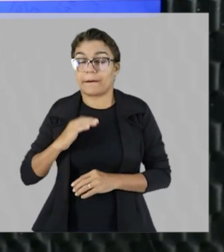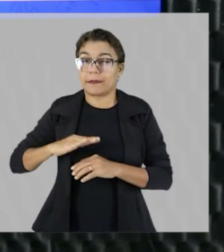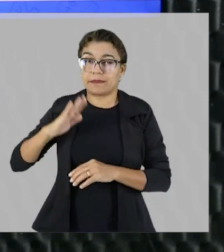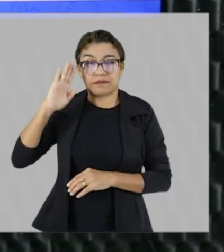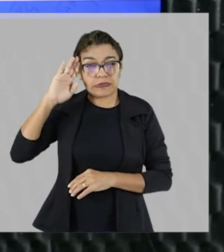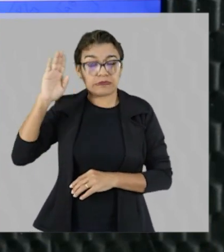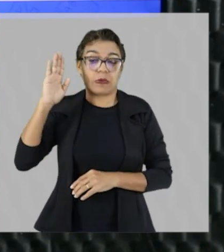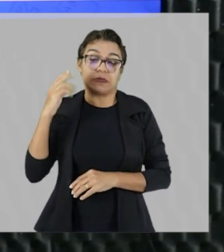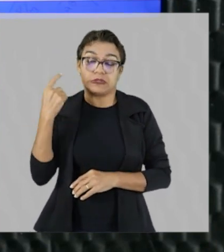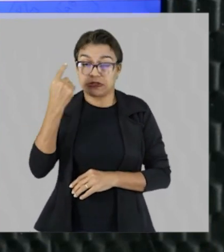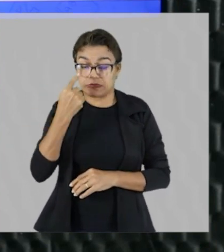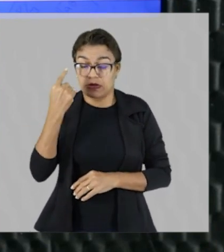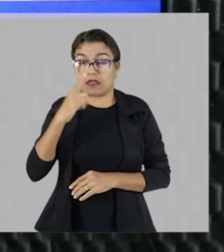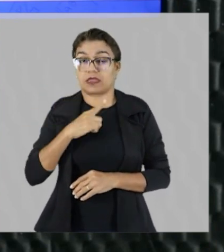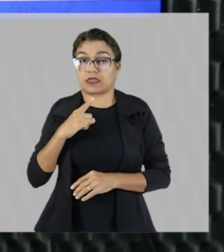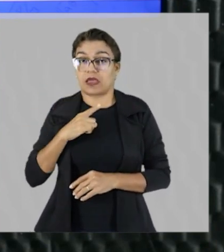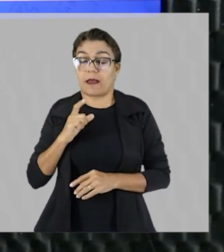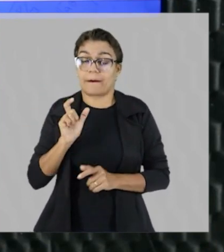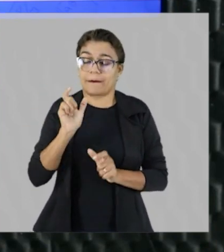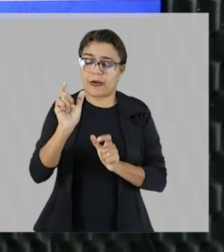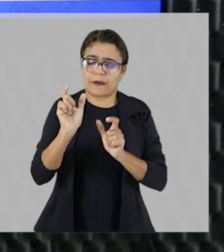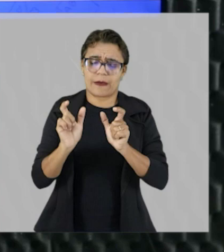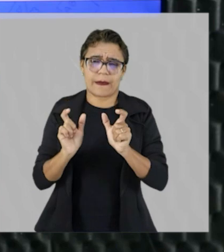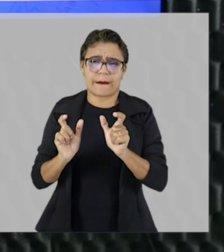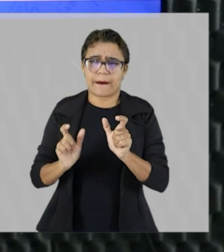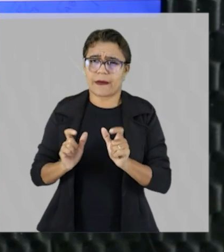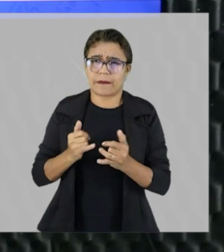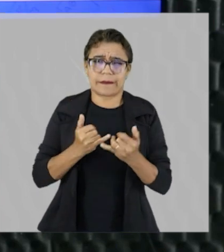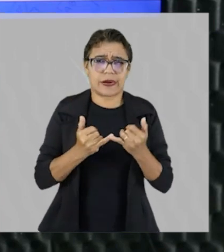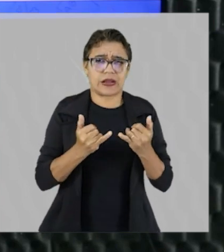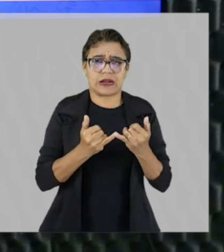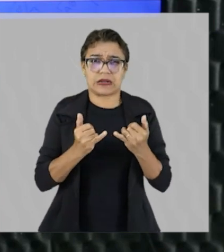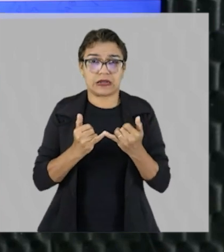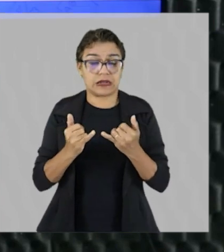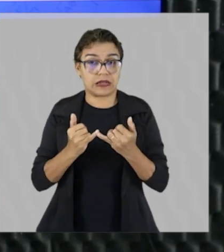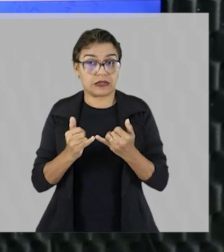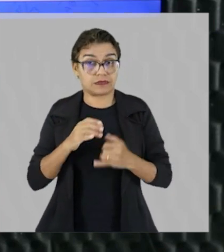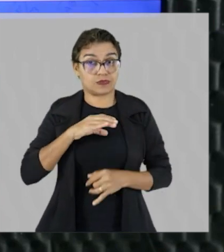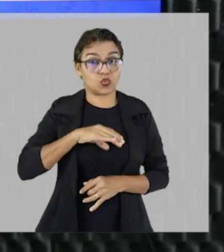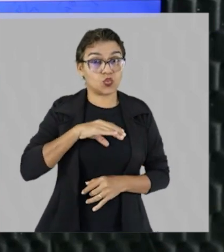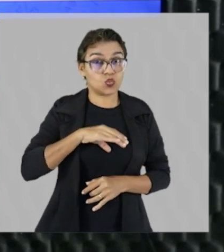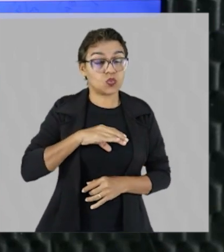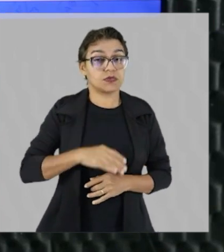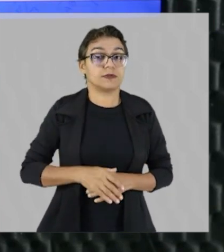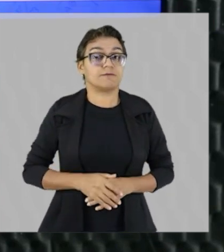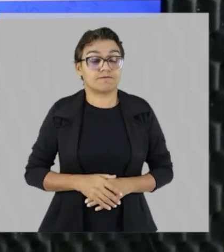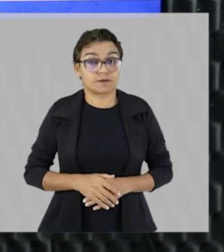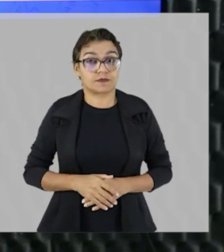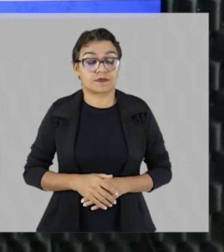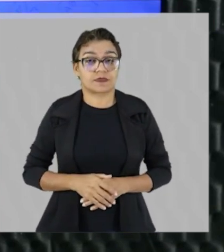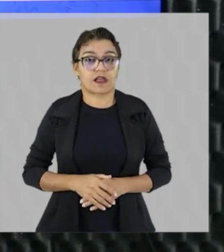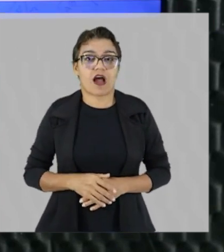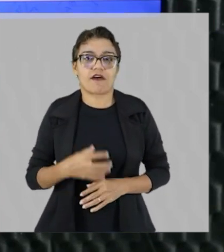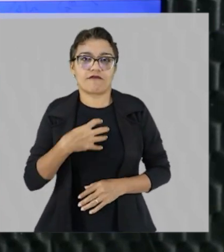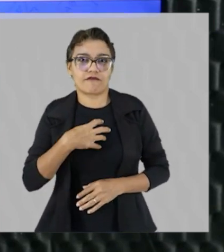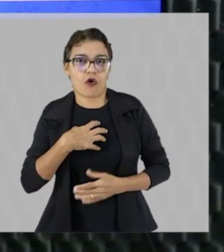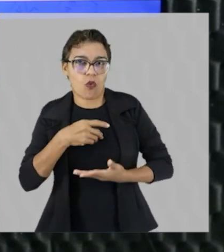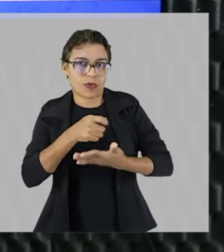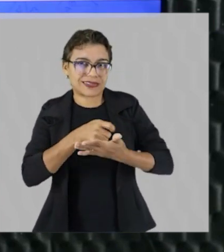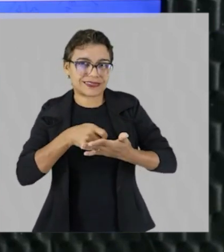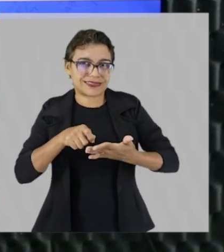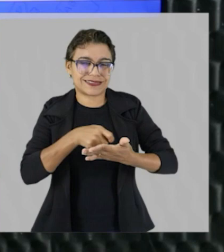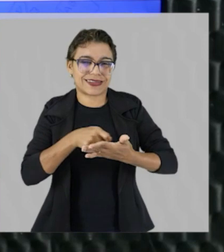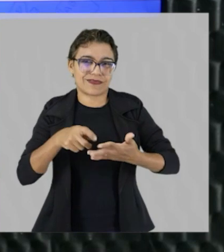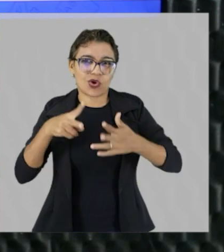Em espanhol tem muitas palavras que são muito parecidas com a língua portuguesa. A grafia é igual à da